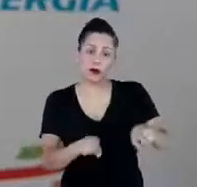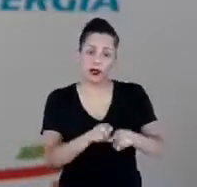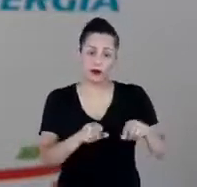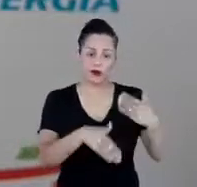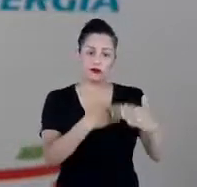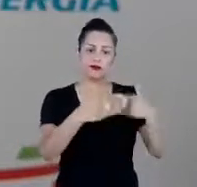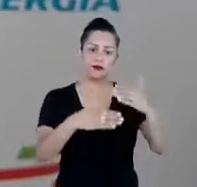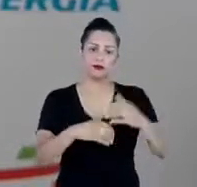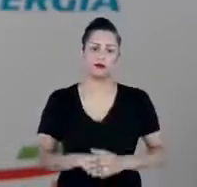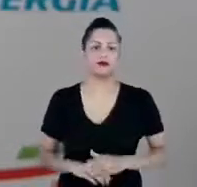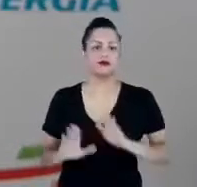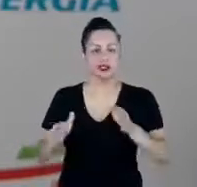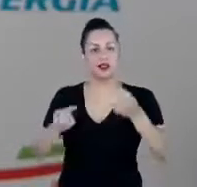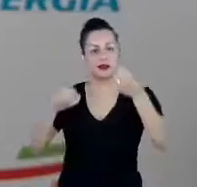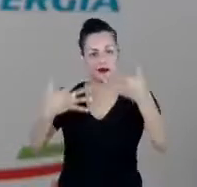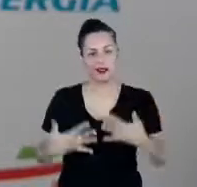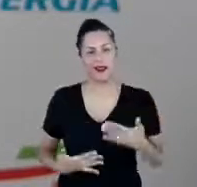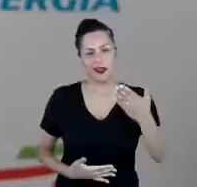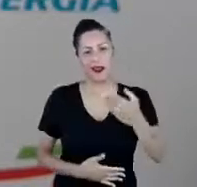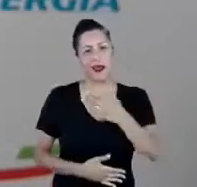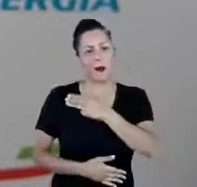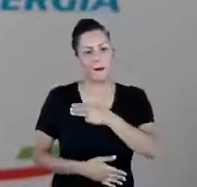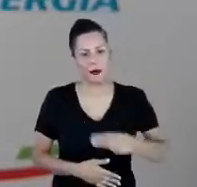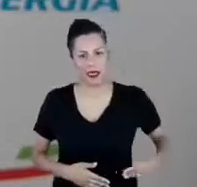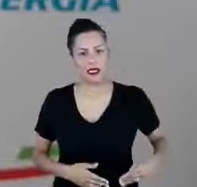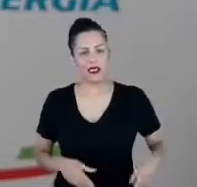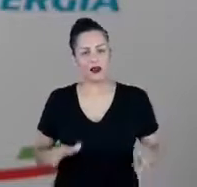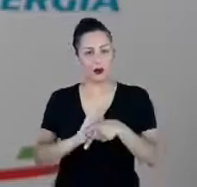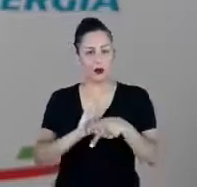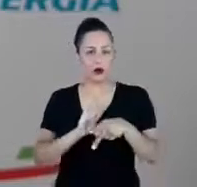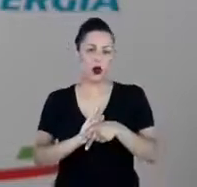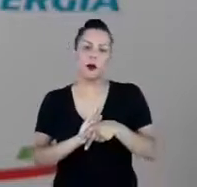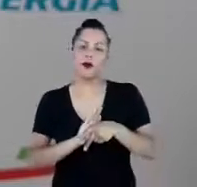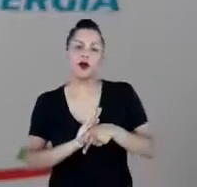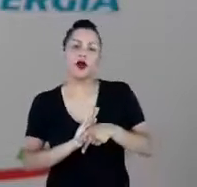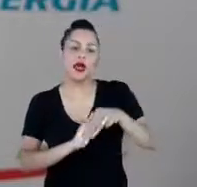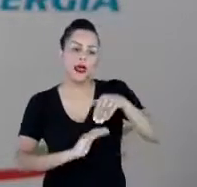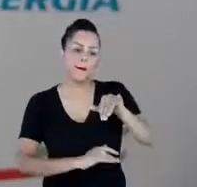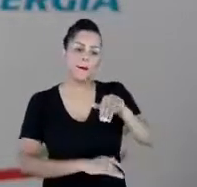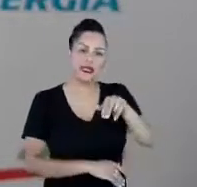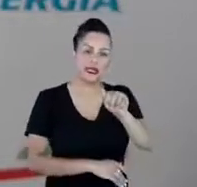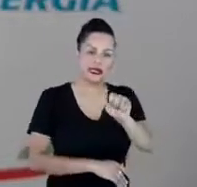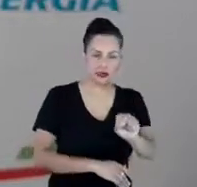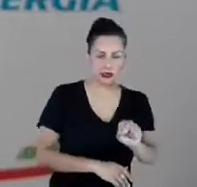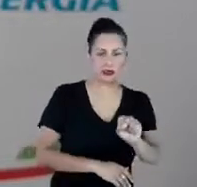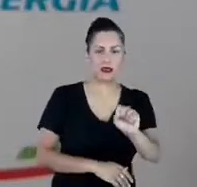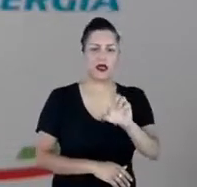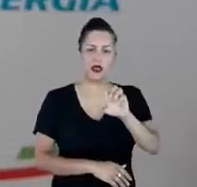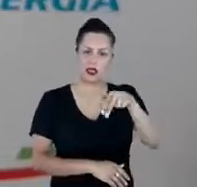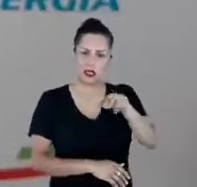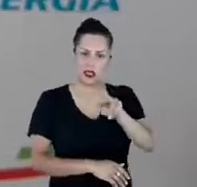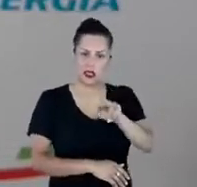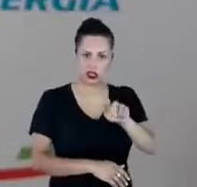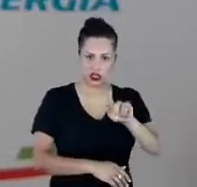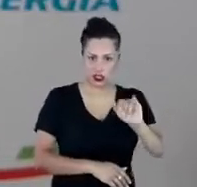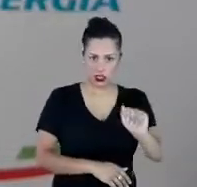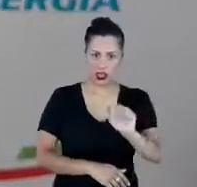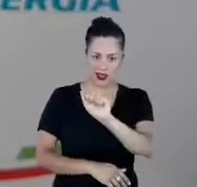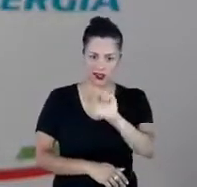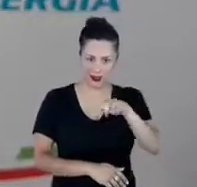Como disse o Ministro das minas e energia e anel agora